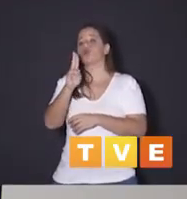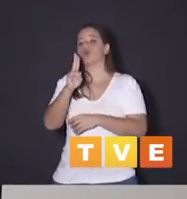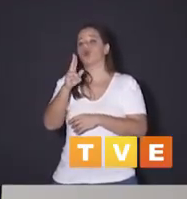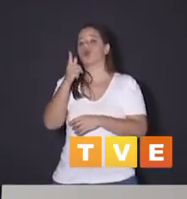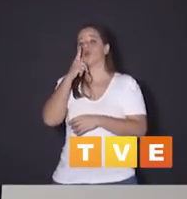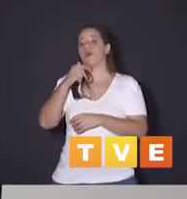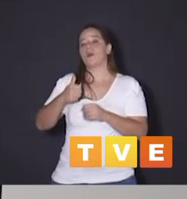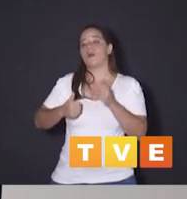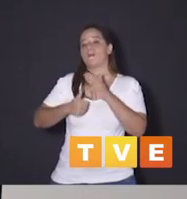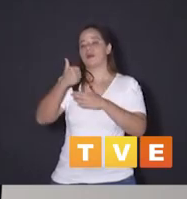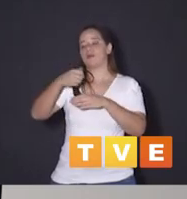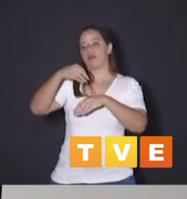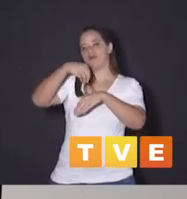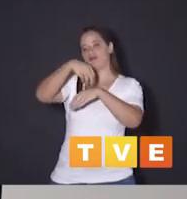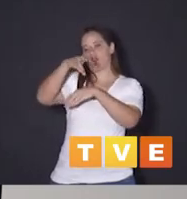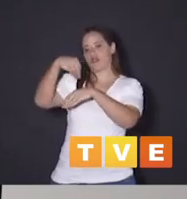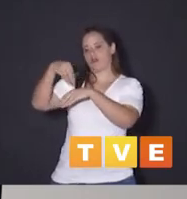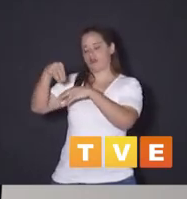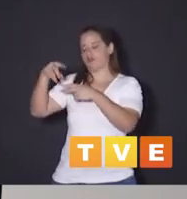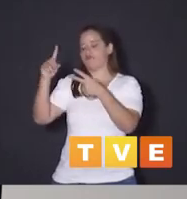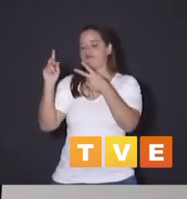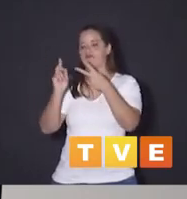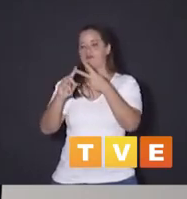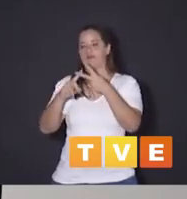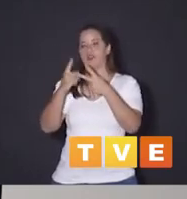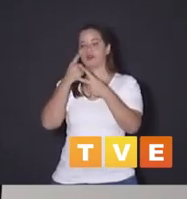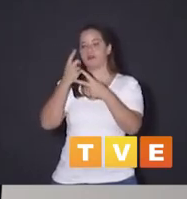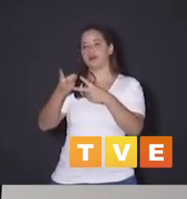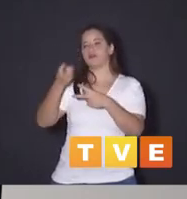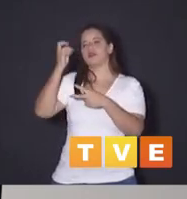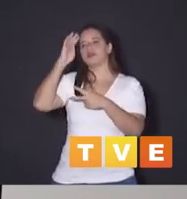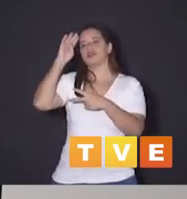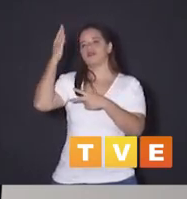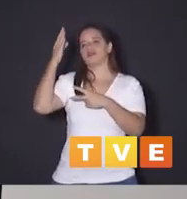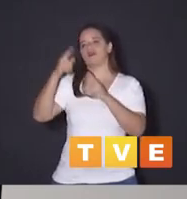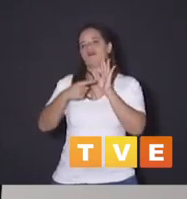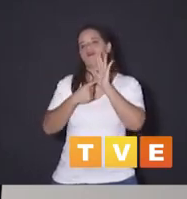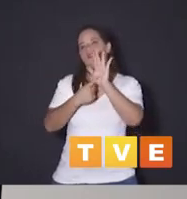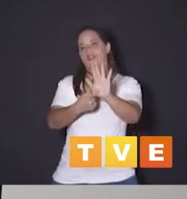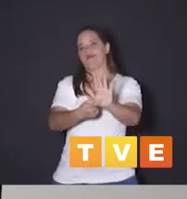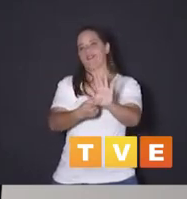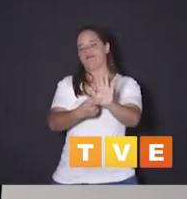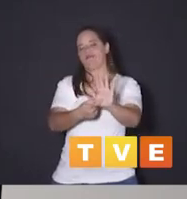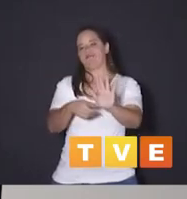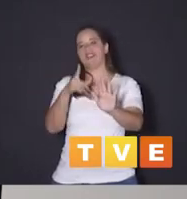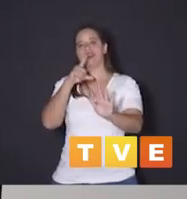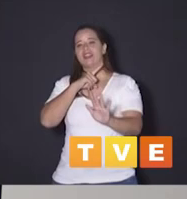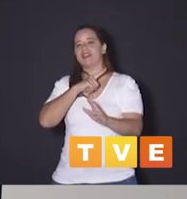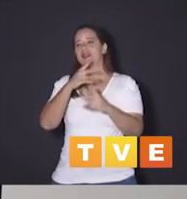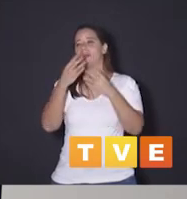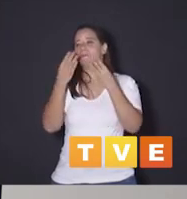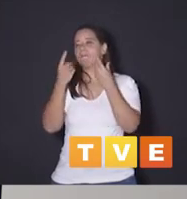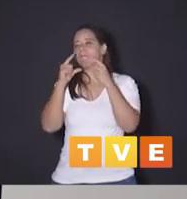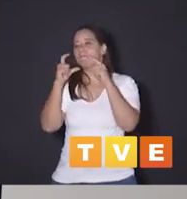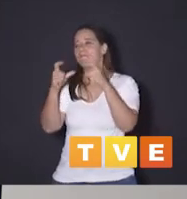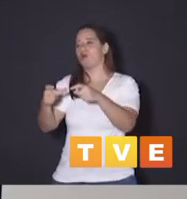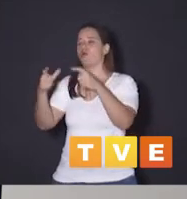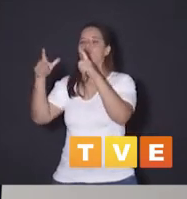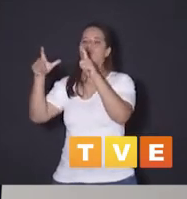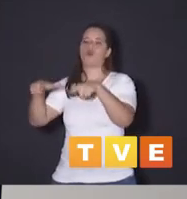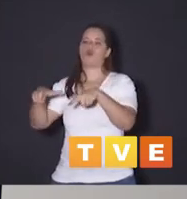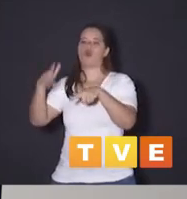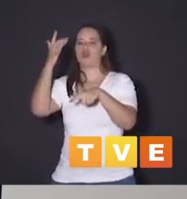primeiro distribuição e segundo a meu ver o principal exibição nós temos poucas salas poucos